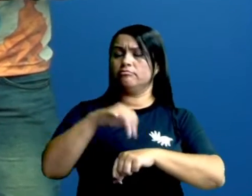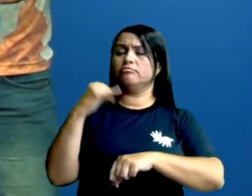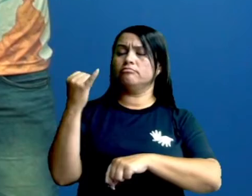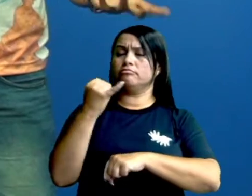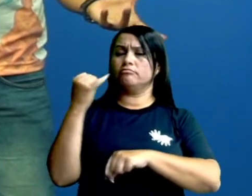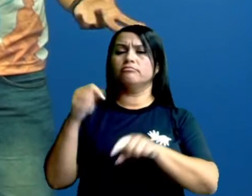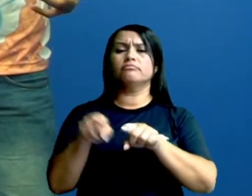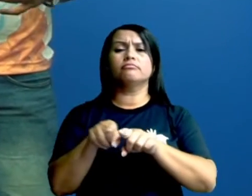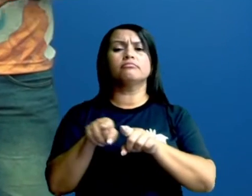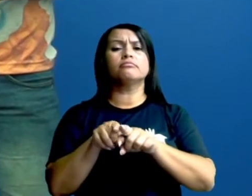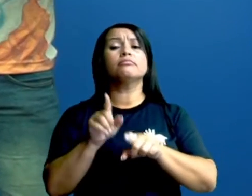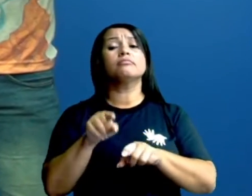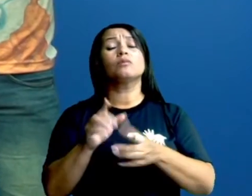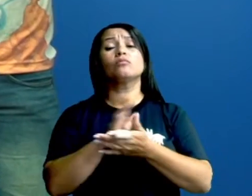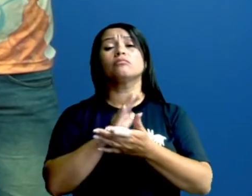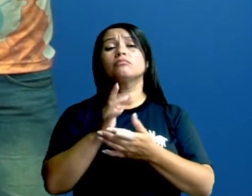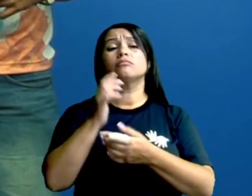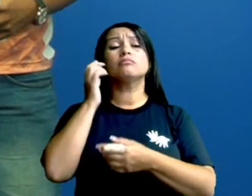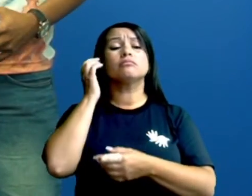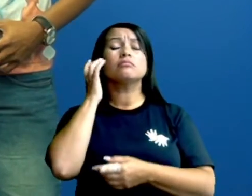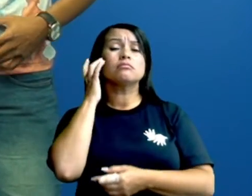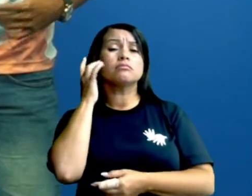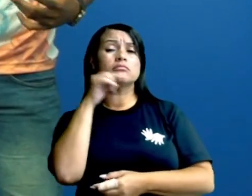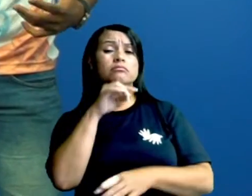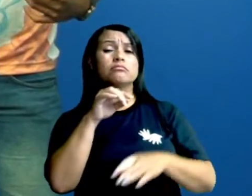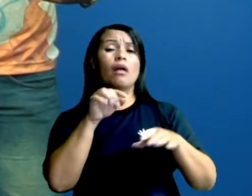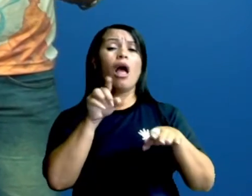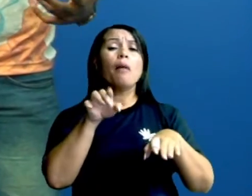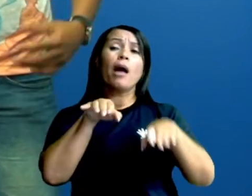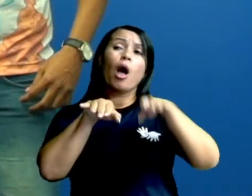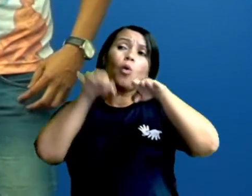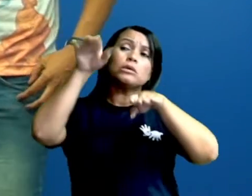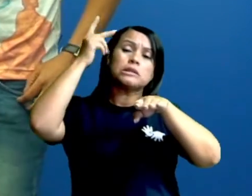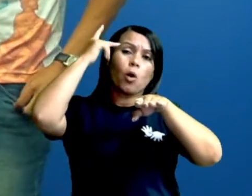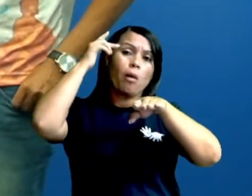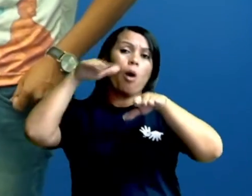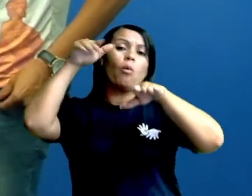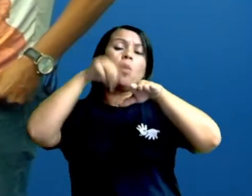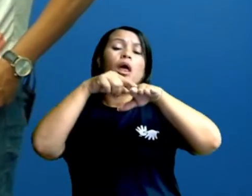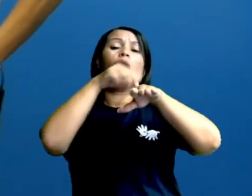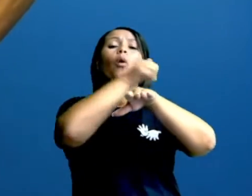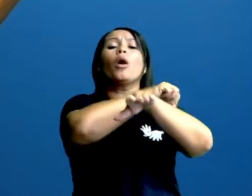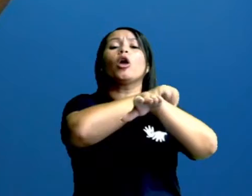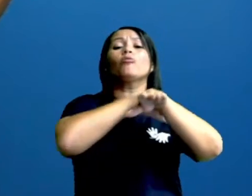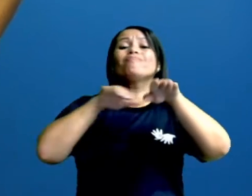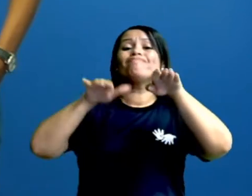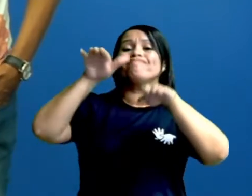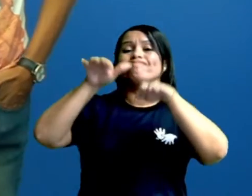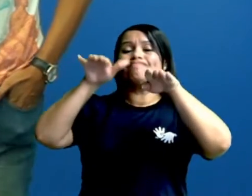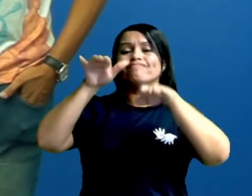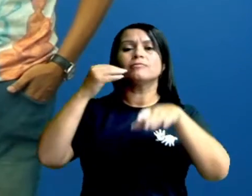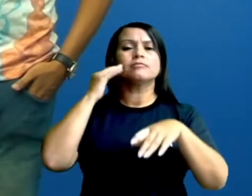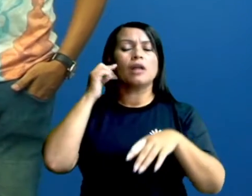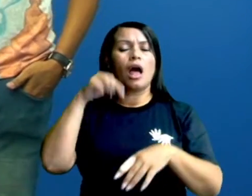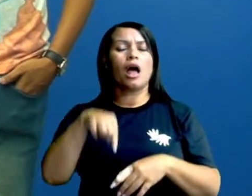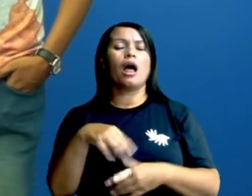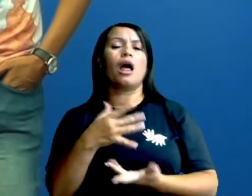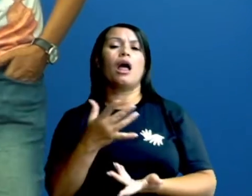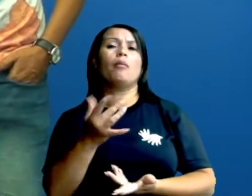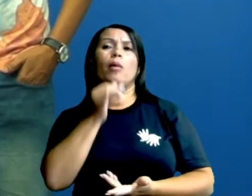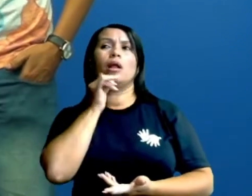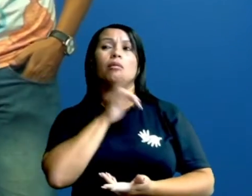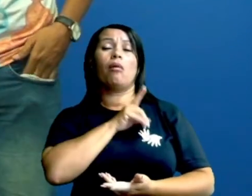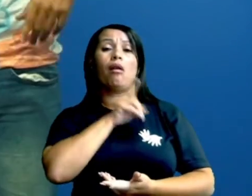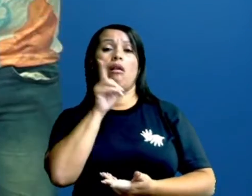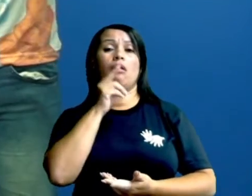metrópole global, para outros não, mas enfim, o Rio de Janeiro também é uma cidade extremamente importante. A cidade de São Paulo conta hoje com uma população de mais de